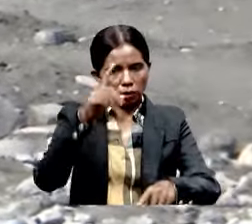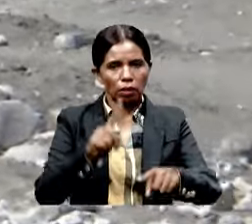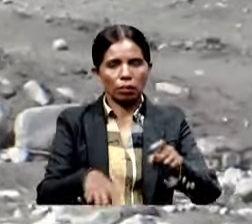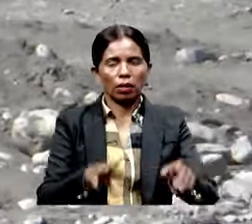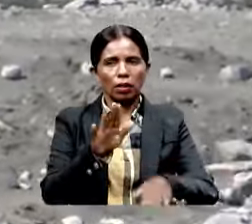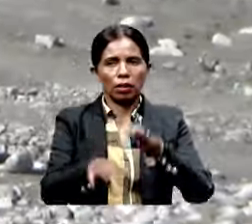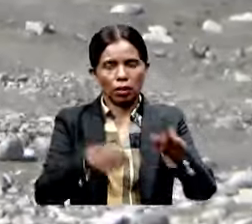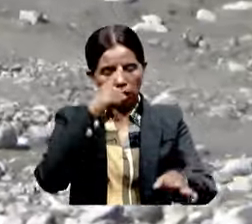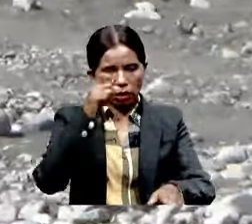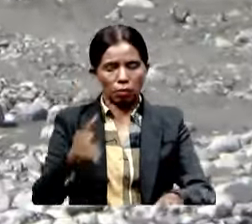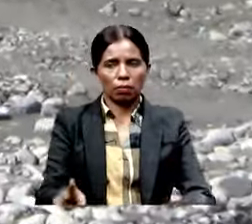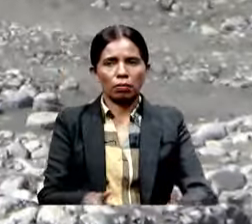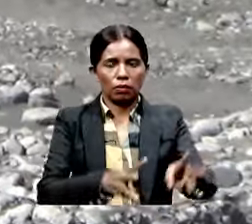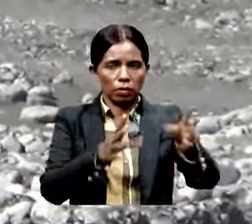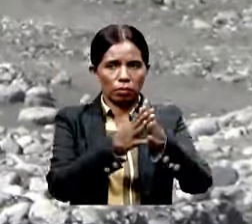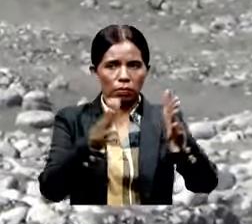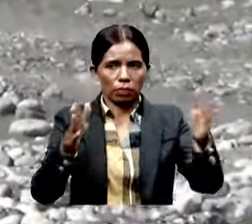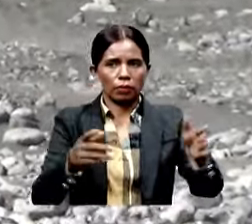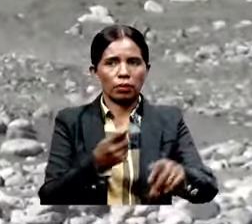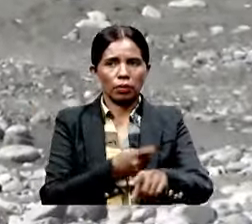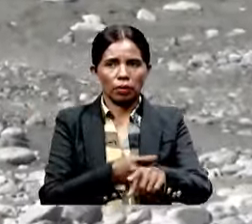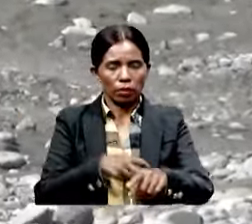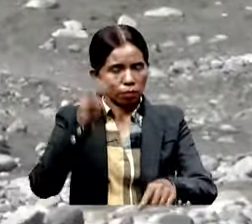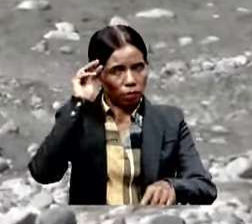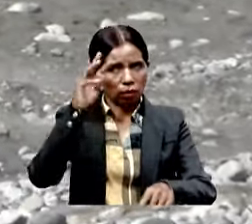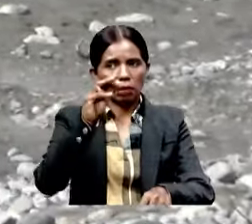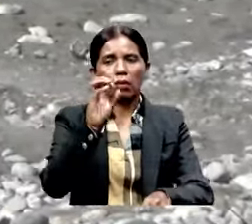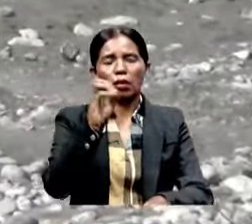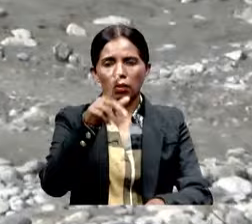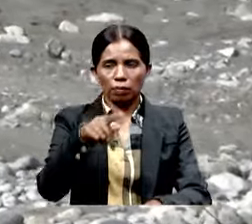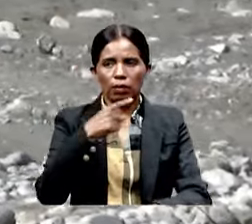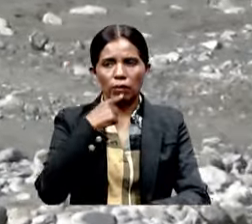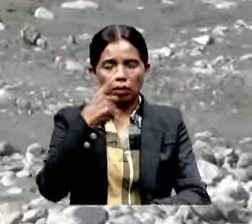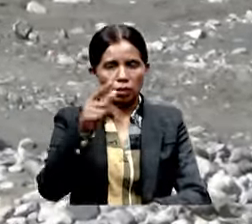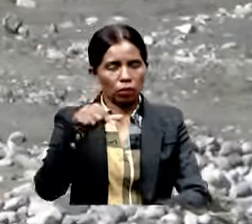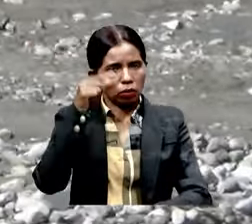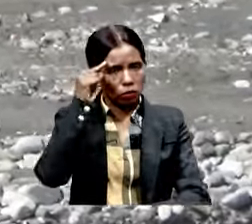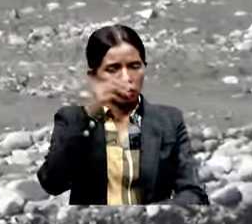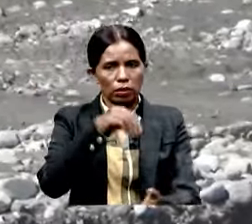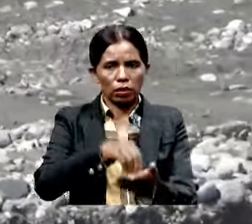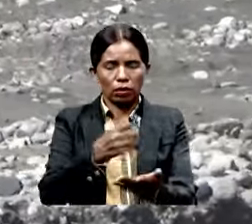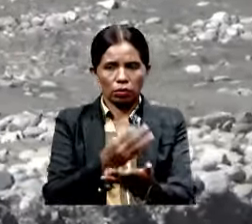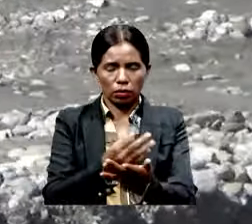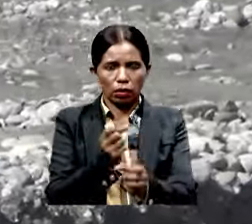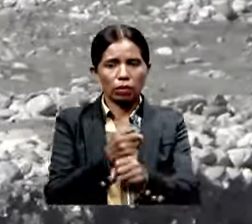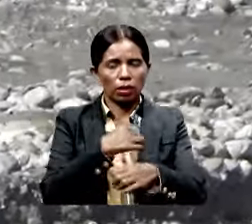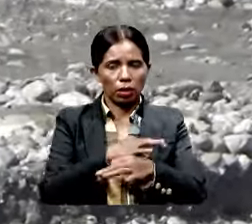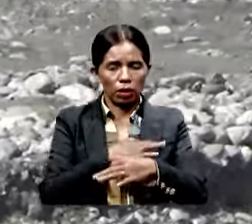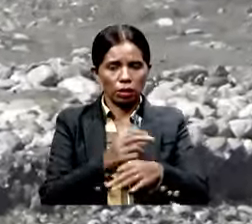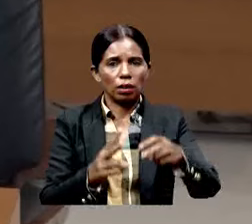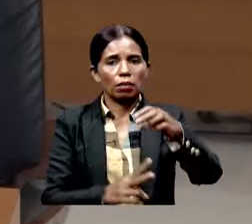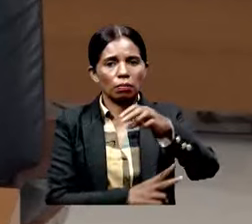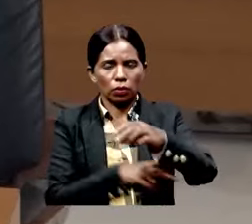movimento tamba motabot. O situação né ministro obras públicas informa governo se aloca osan hodi halo manutenção ba ponte